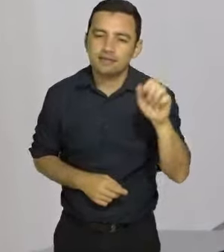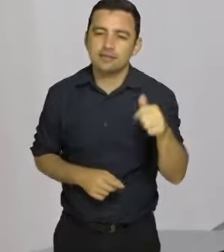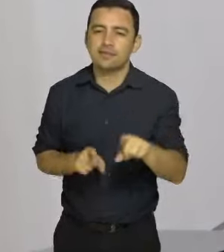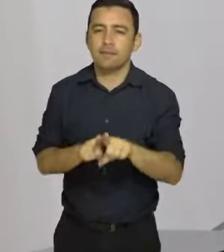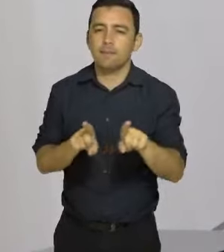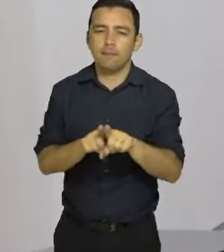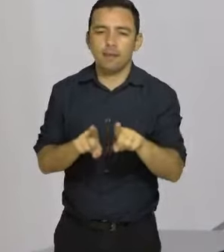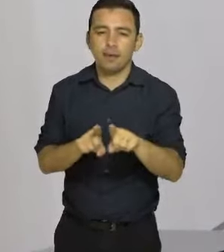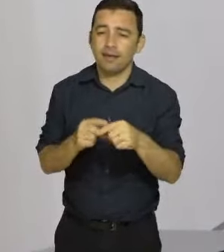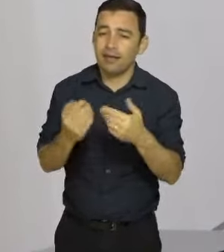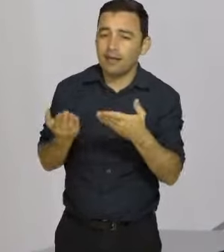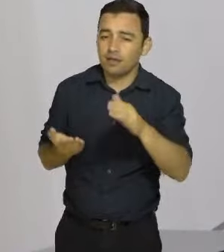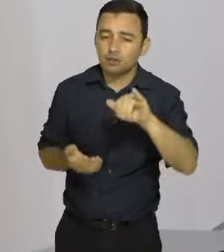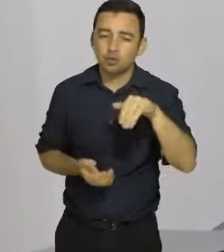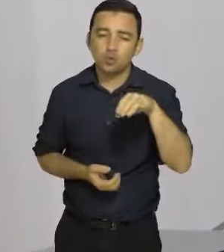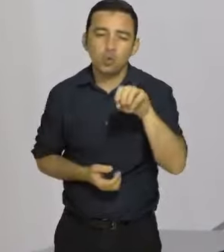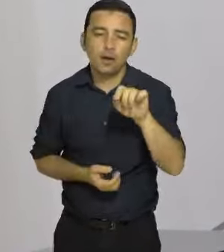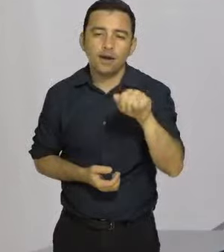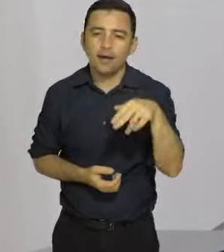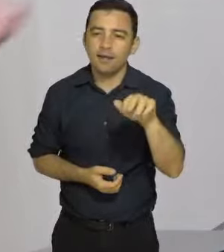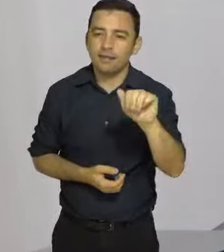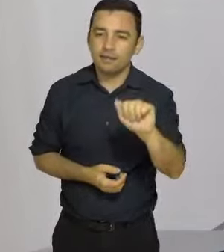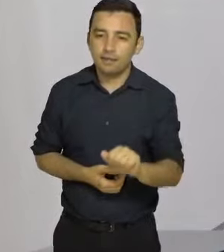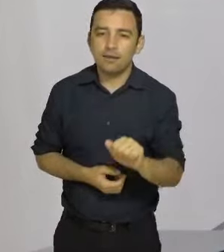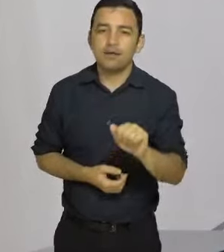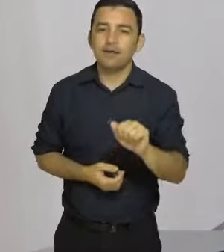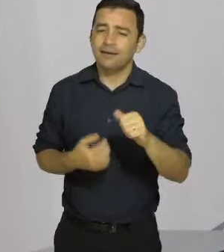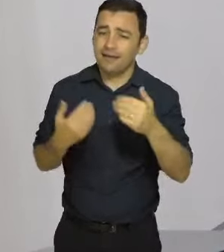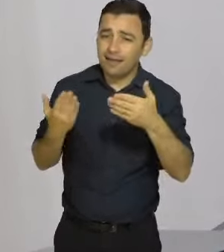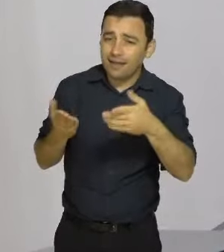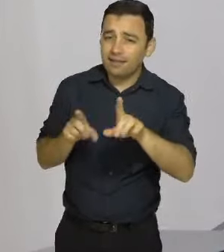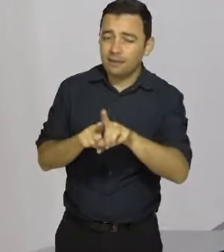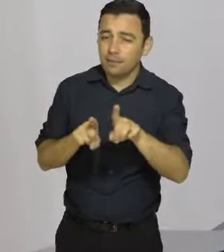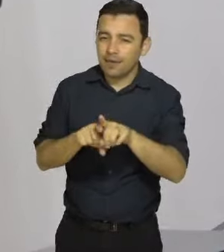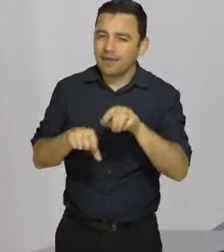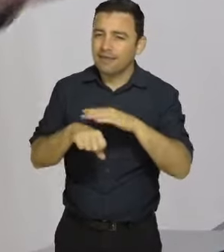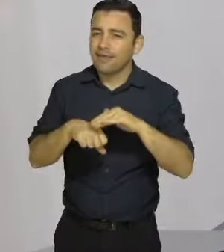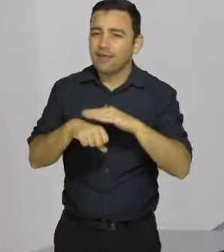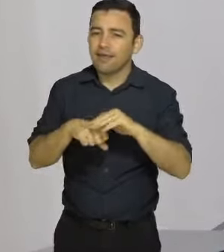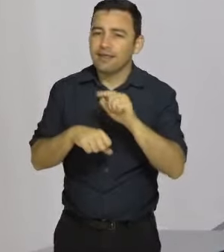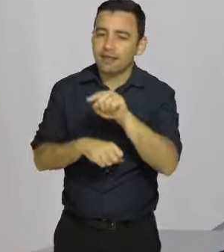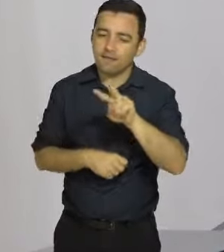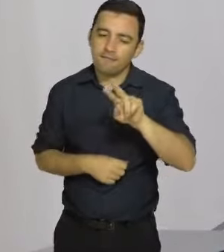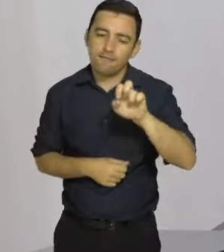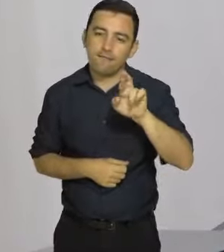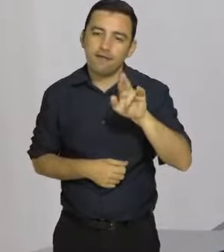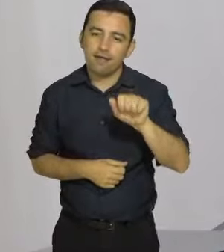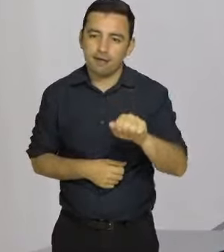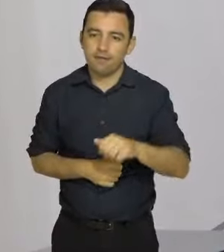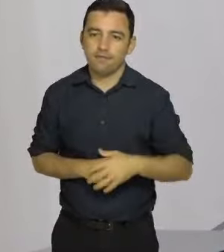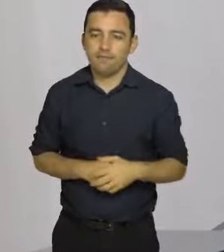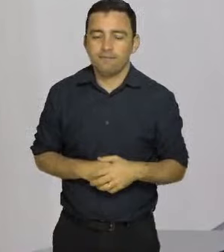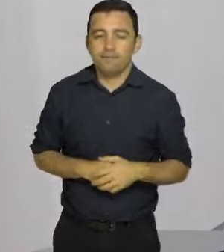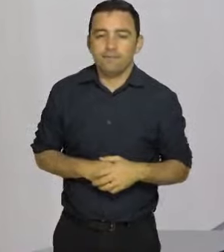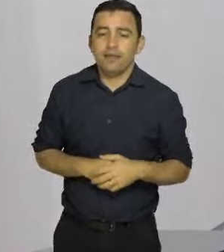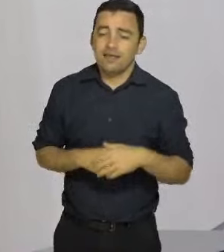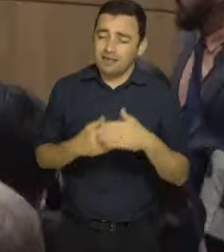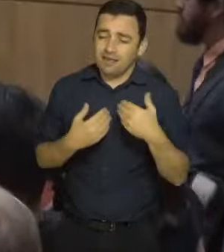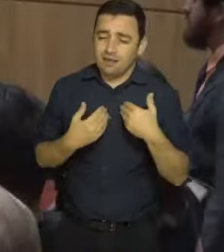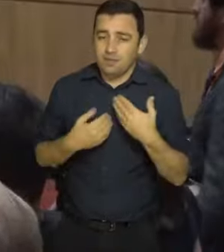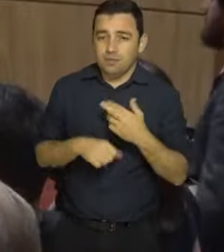nossa querida Joana, da nossa querida Vera, Vera. Em nome delas,